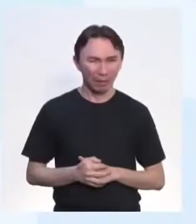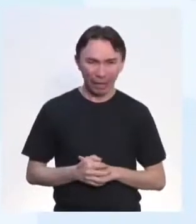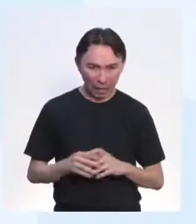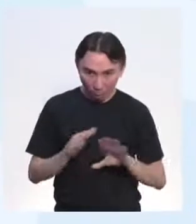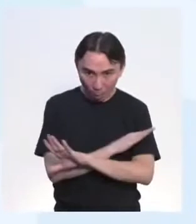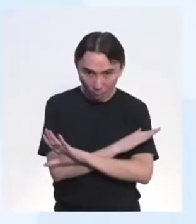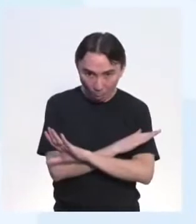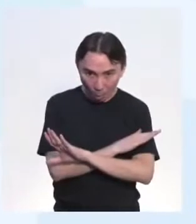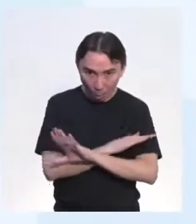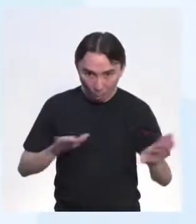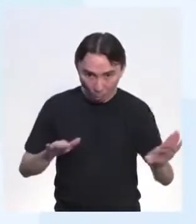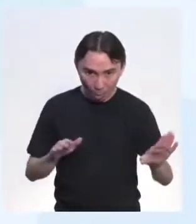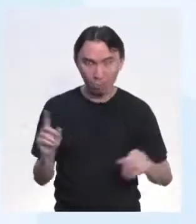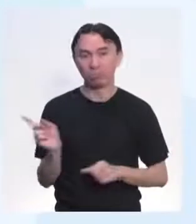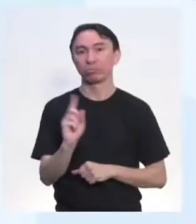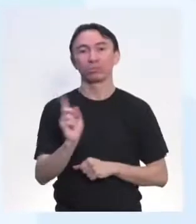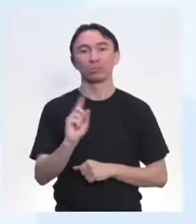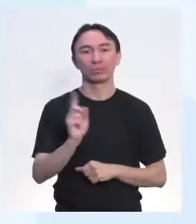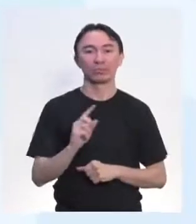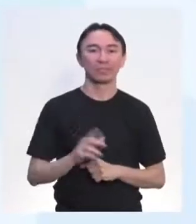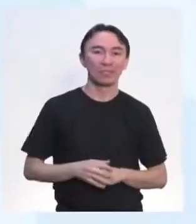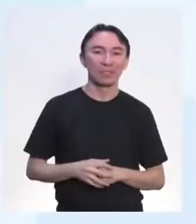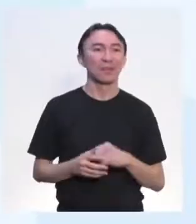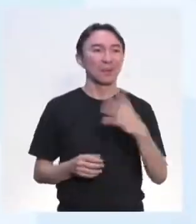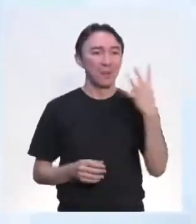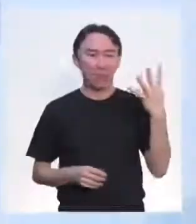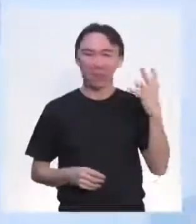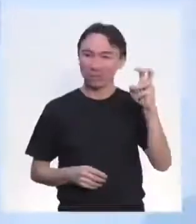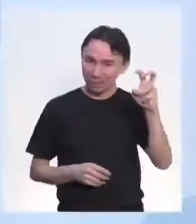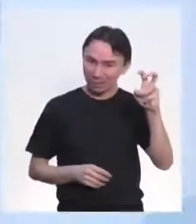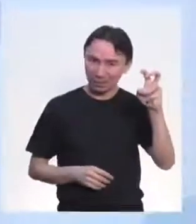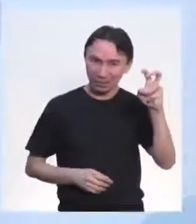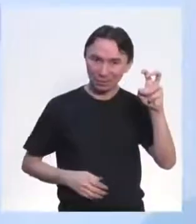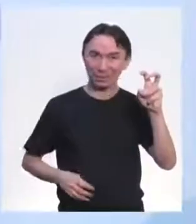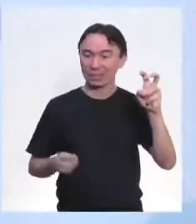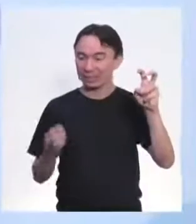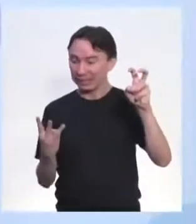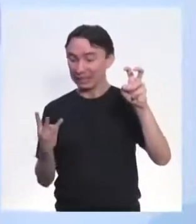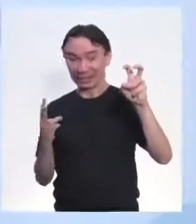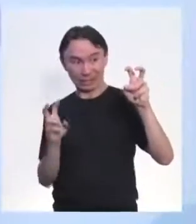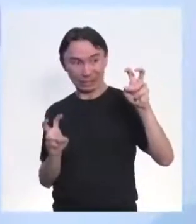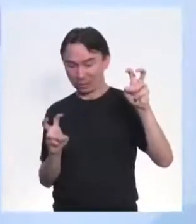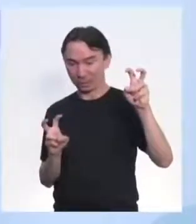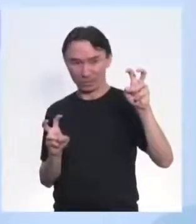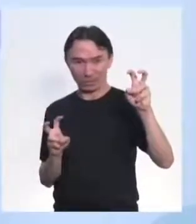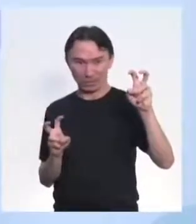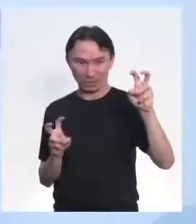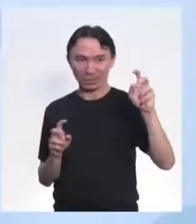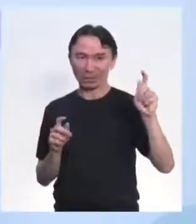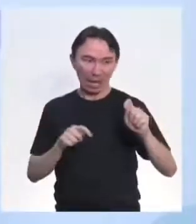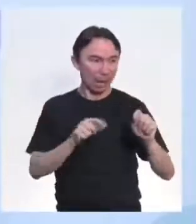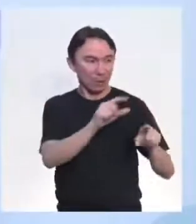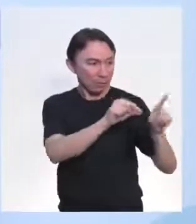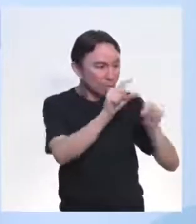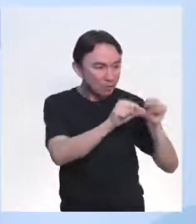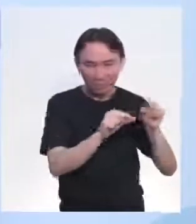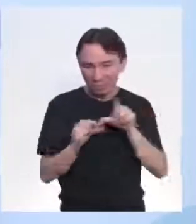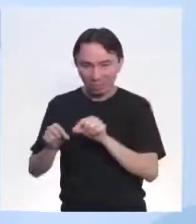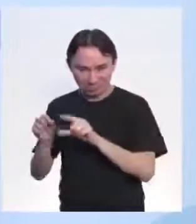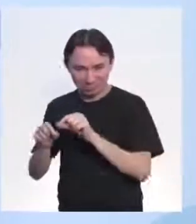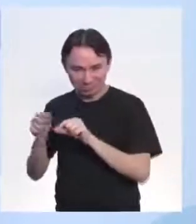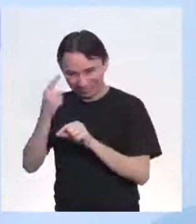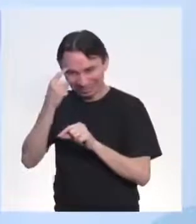tenho 45 maneiras de pegar 2 alunos da segunda A e tenho 35 maneiras diferentes de